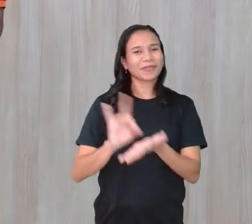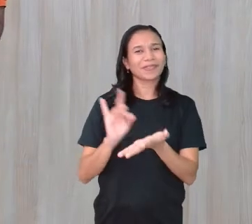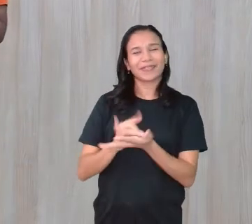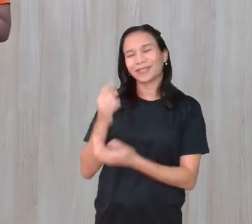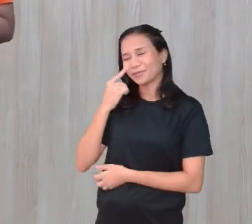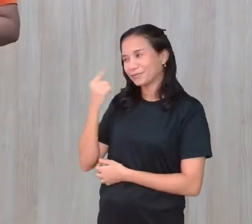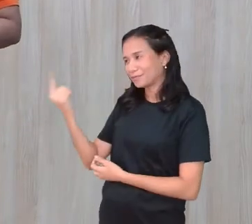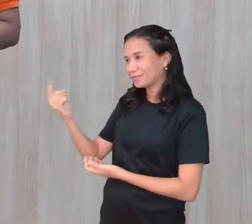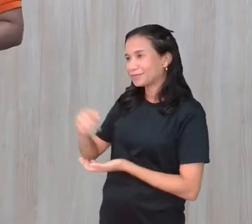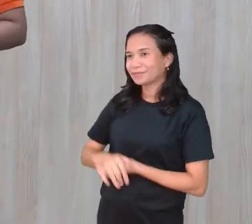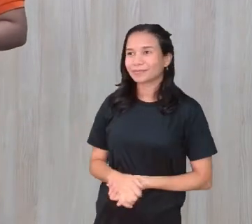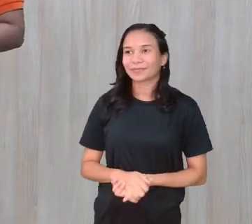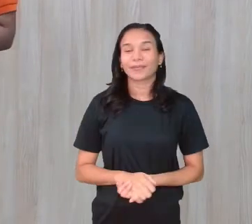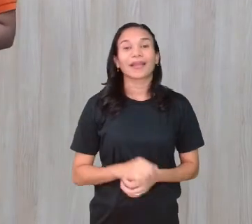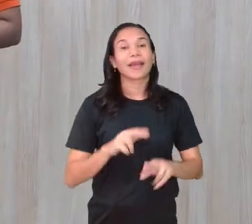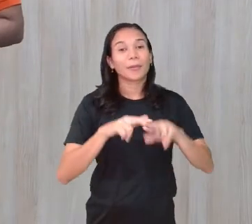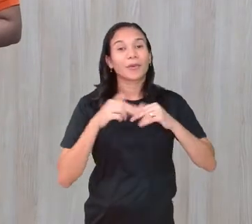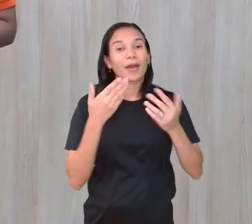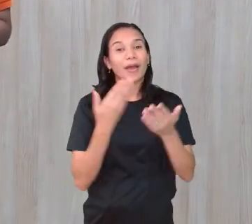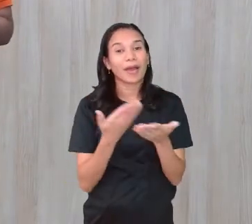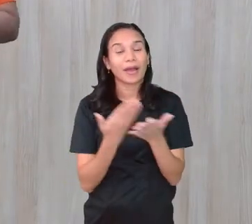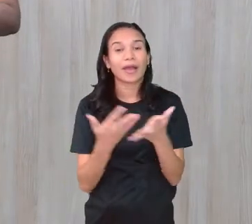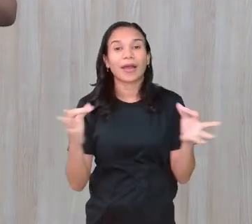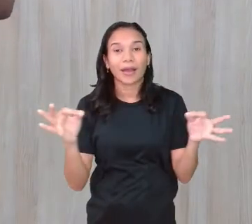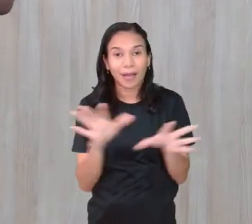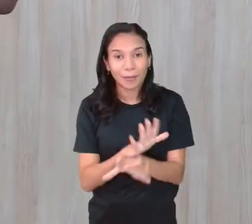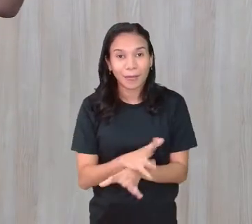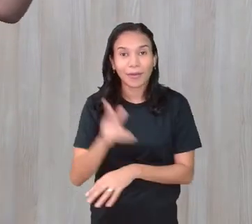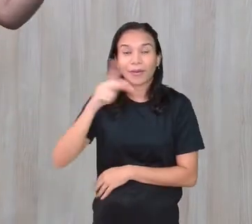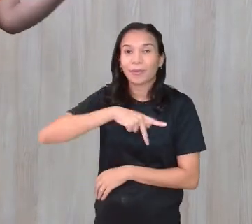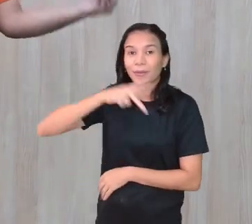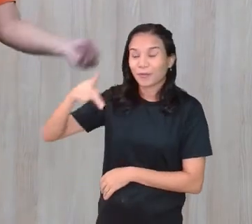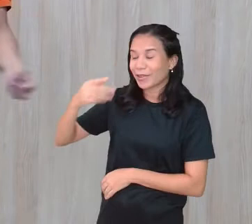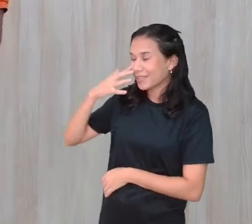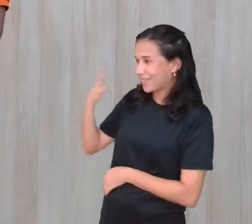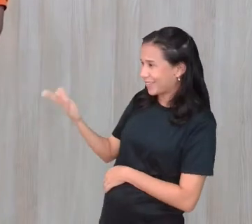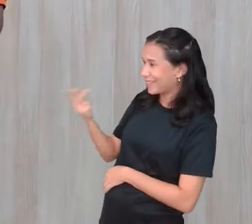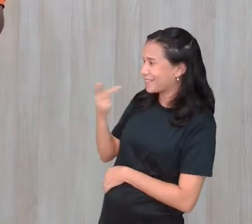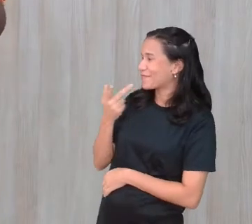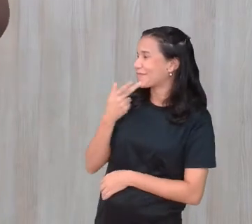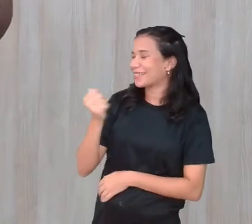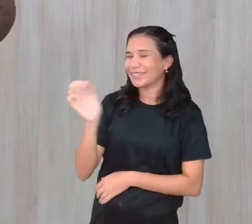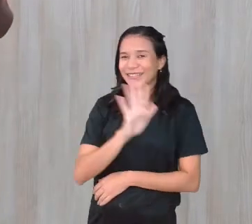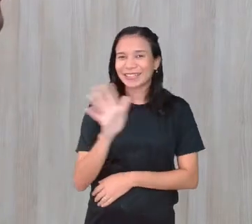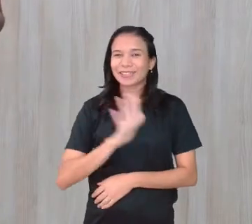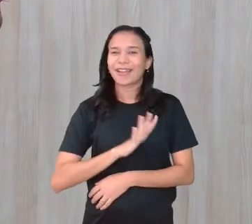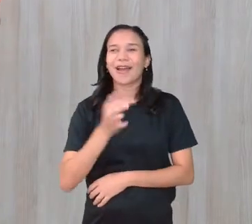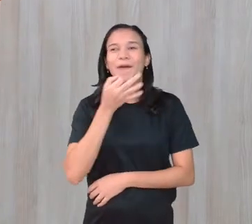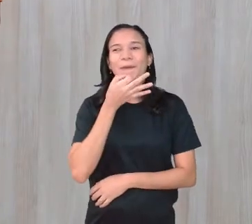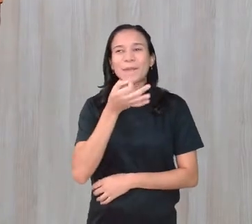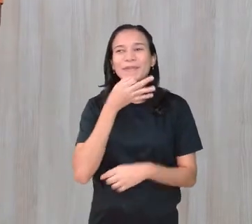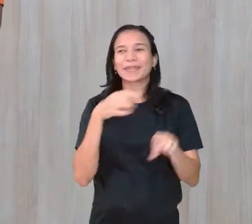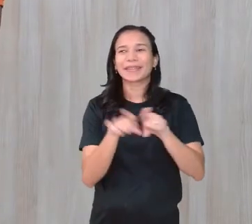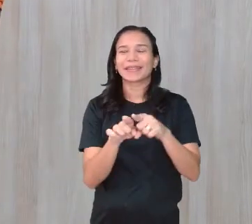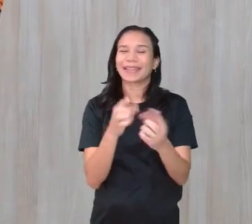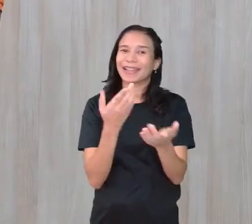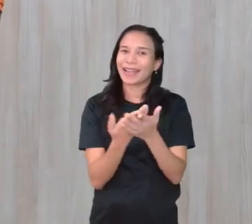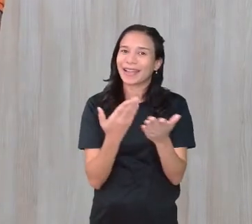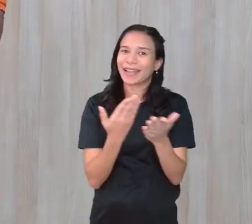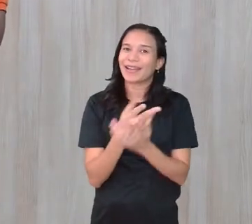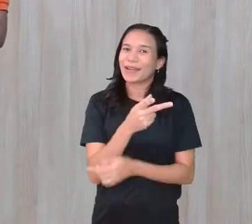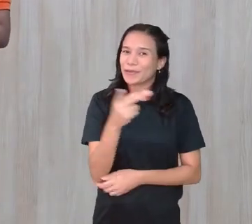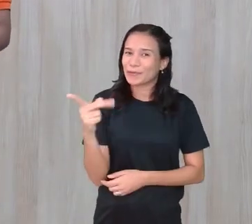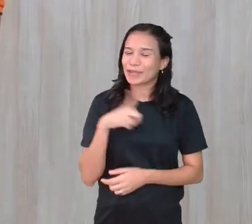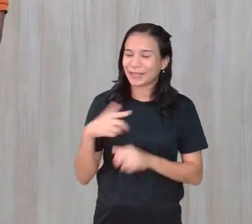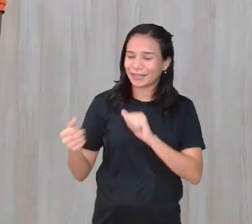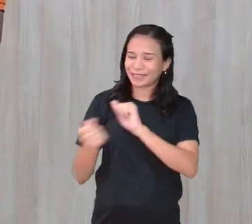enredo. Minha gente, a nossa aula está acabando, eu vou passar para a professora Camille, para que ela diga o que ela achou dessa aula, né? E se vocês estavam aí